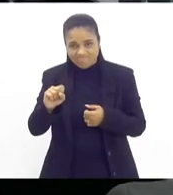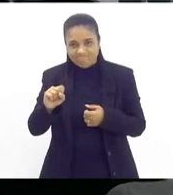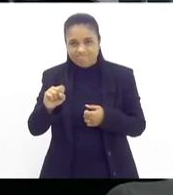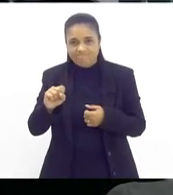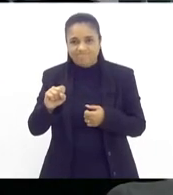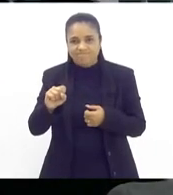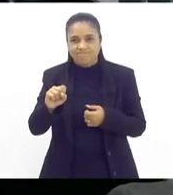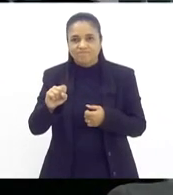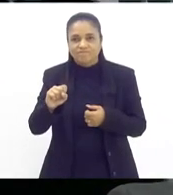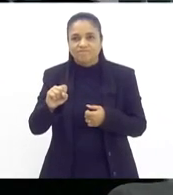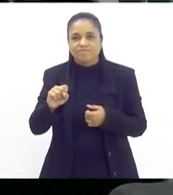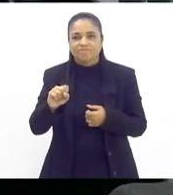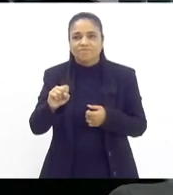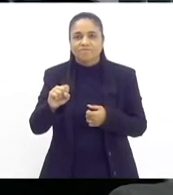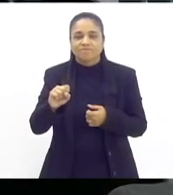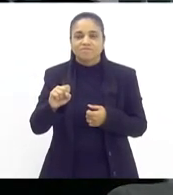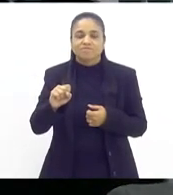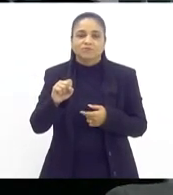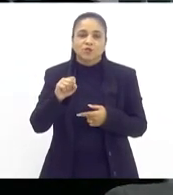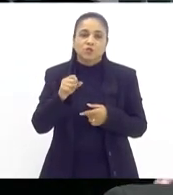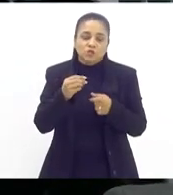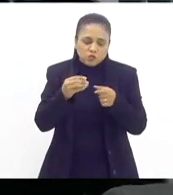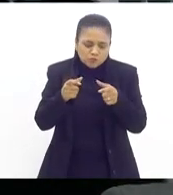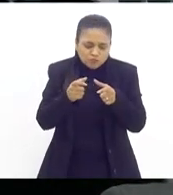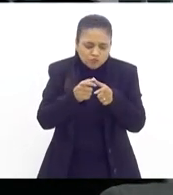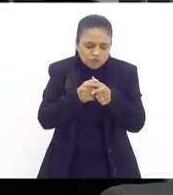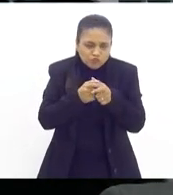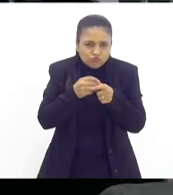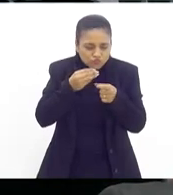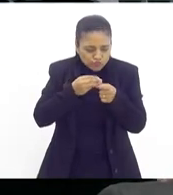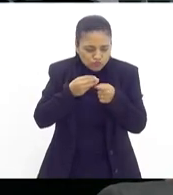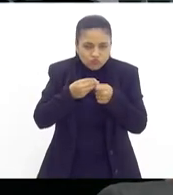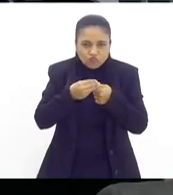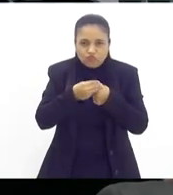que, no caso desses municípios menores,